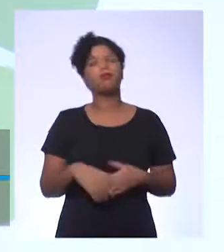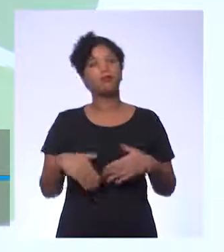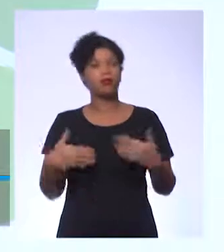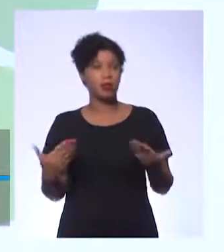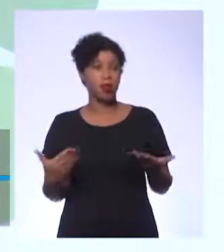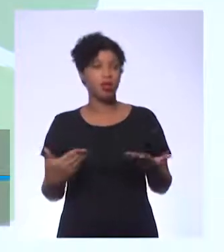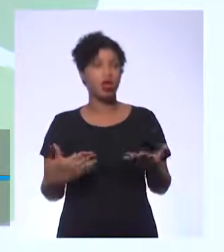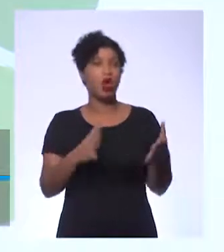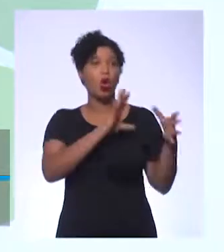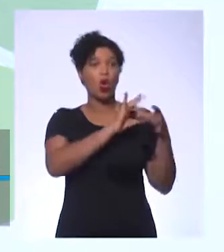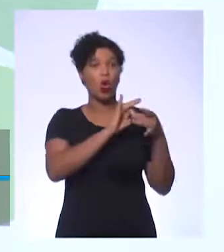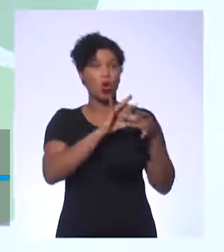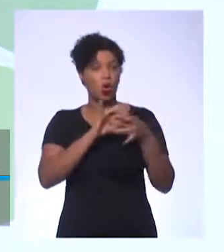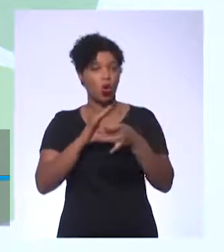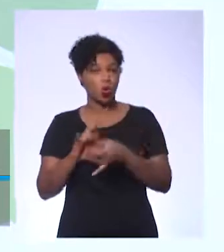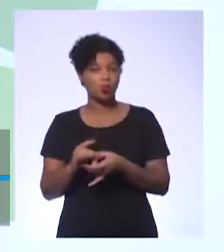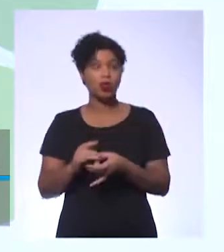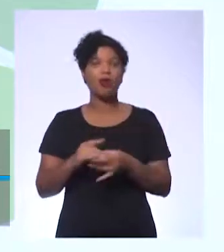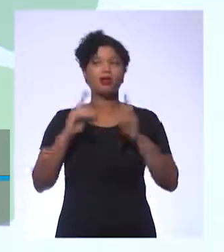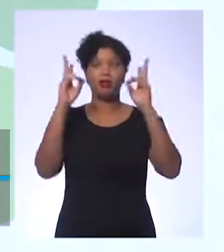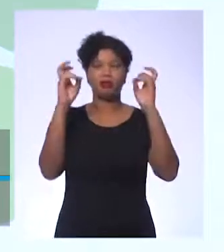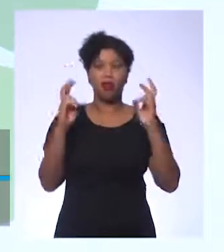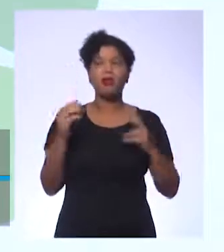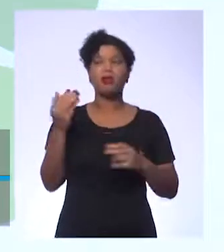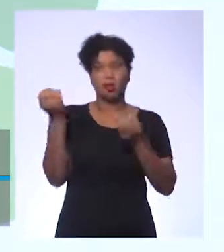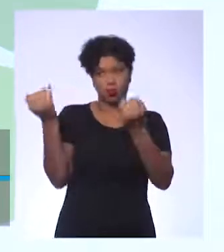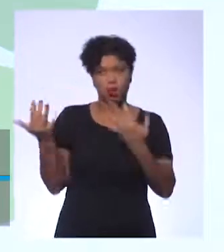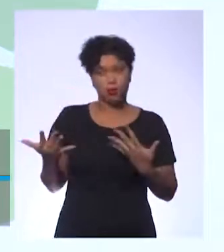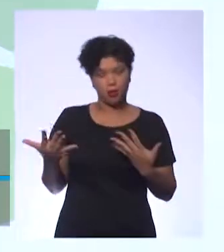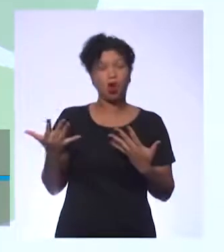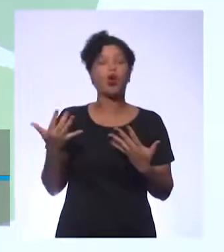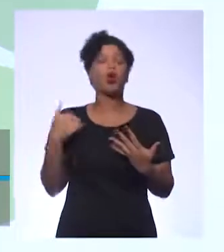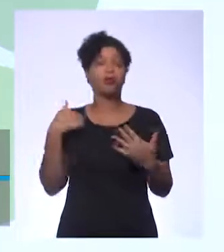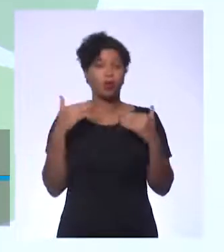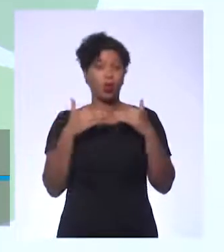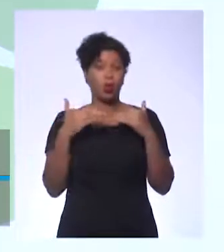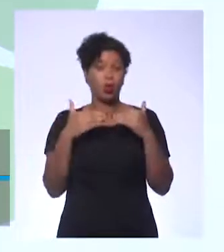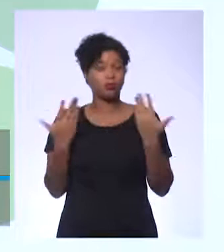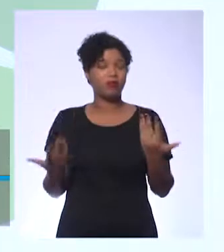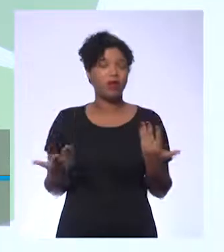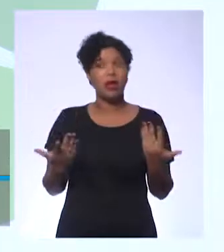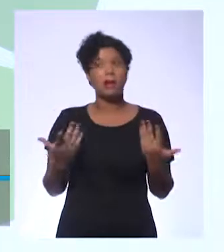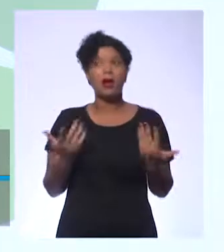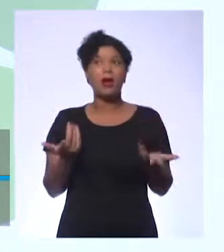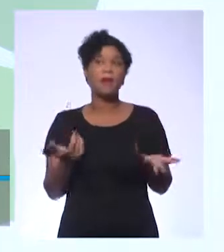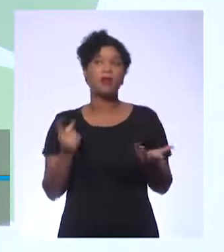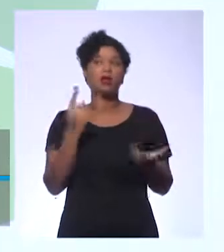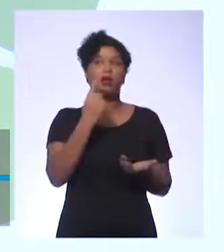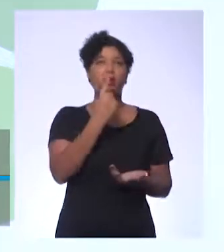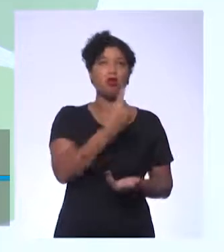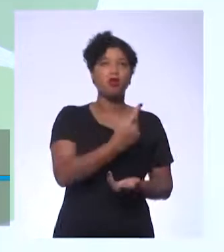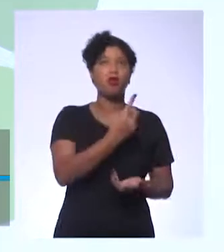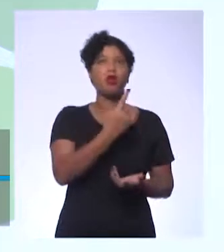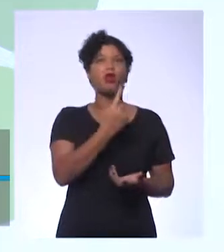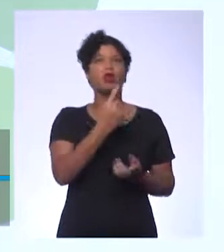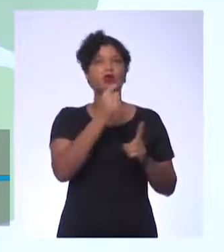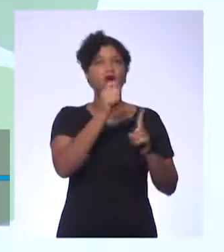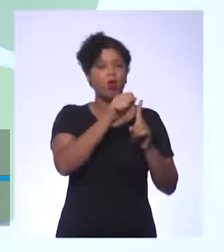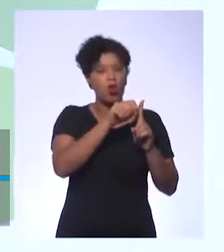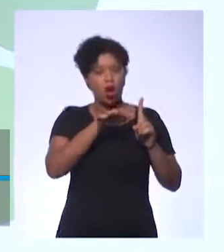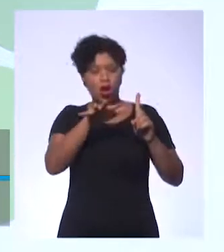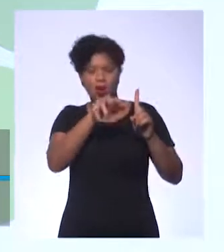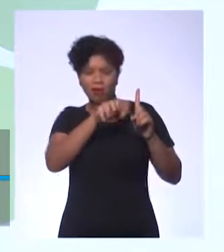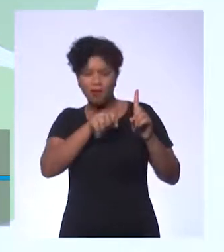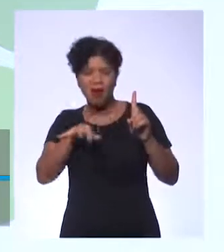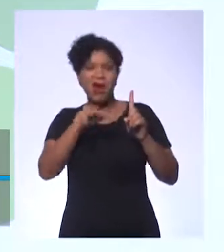os conteúdos, os assuntos, né, como você mesma disse, eles vão se perpetuando, né? Então, nós temos a história de